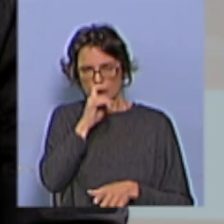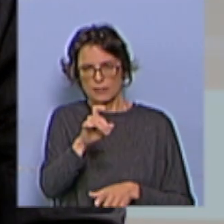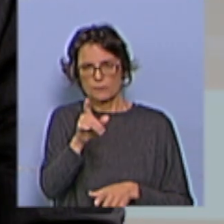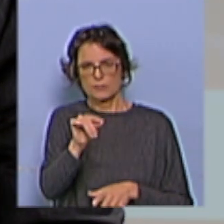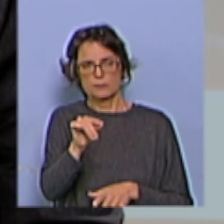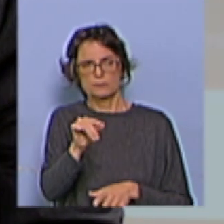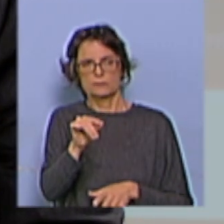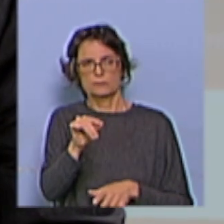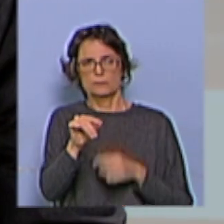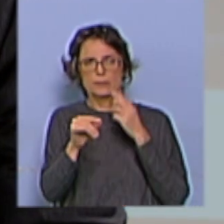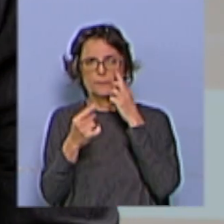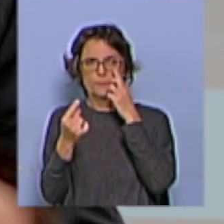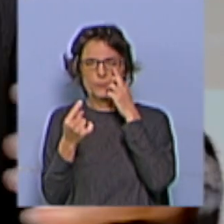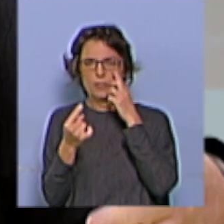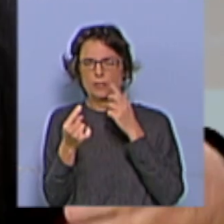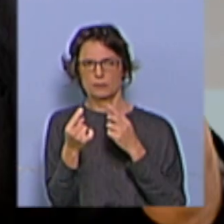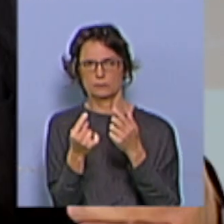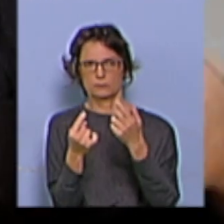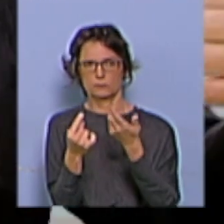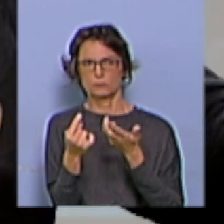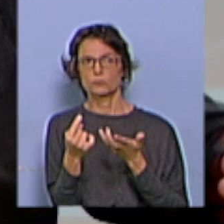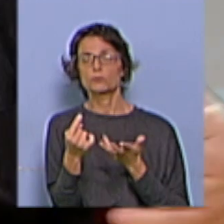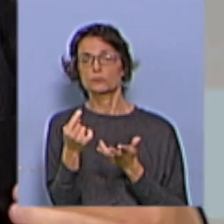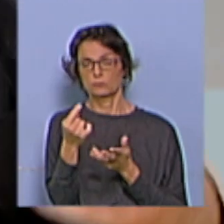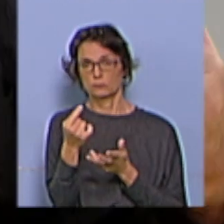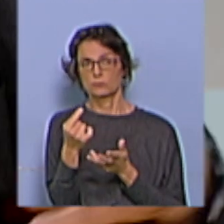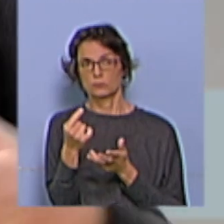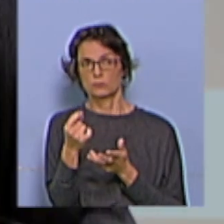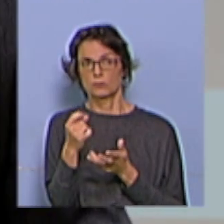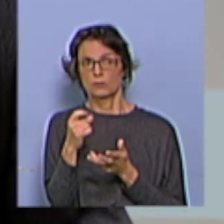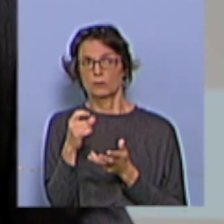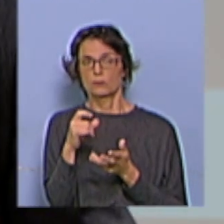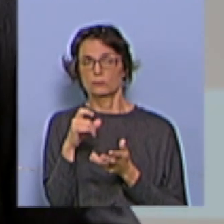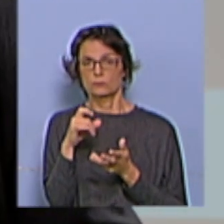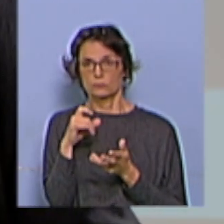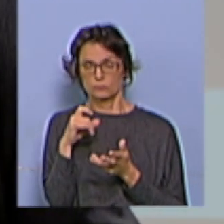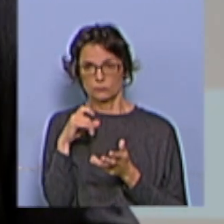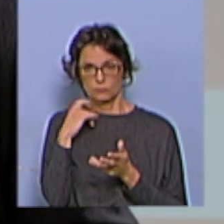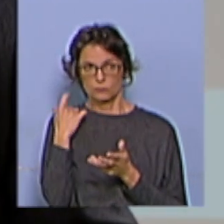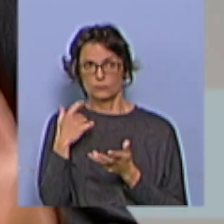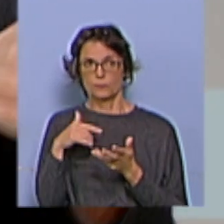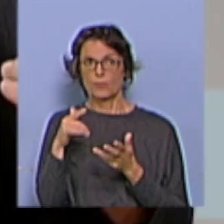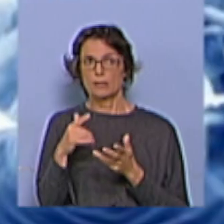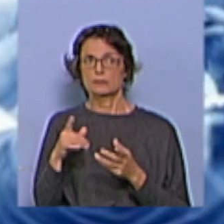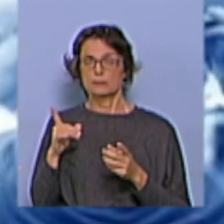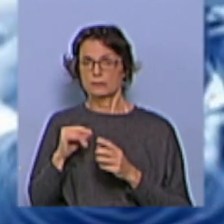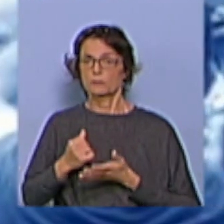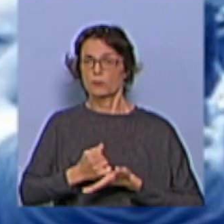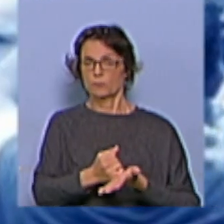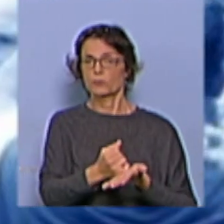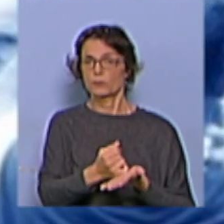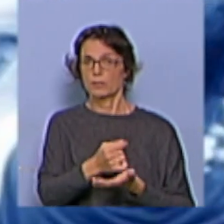suporte dos profissionais, ou pelo encontro dos profissionais nos serviços, ou então através de